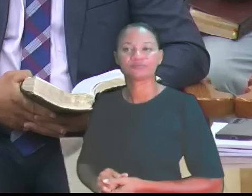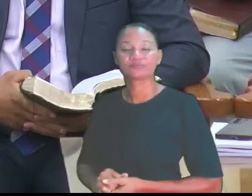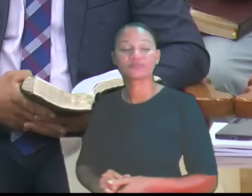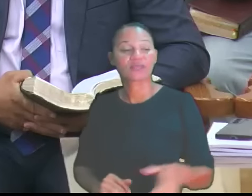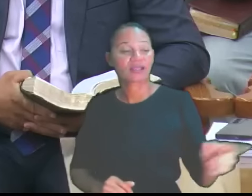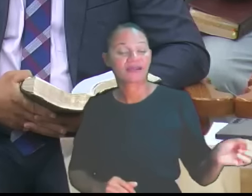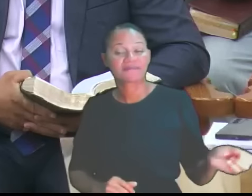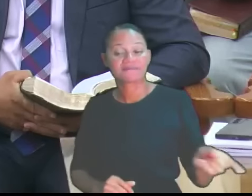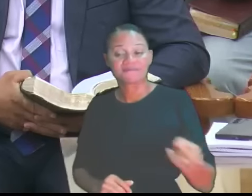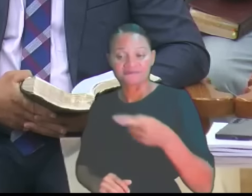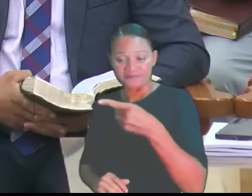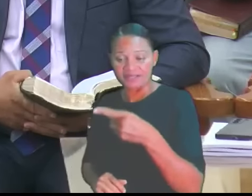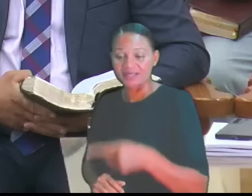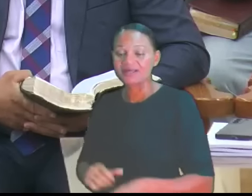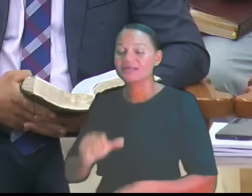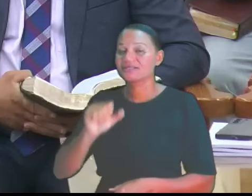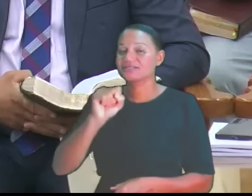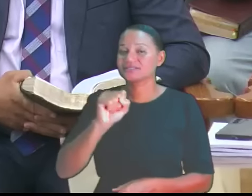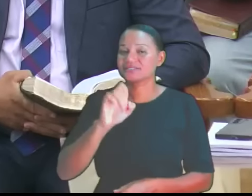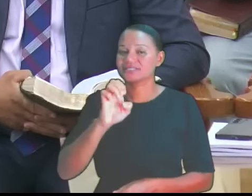vai a Serepta,